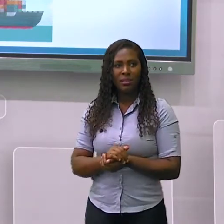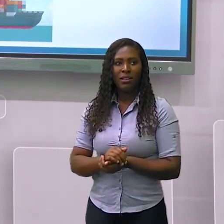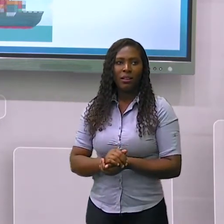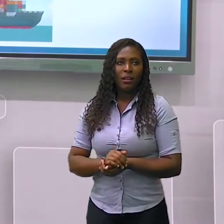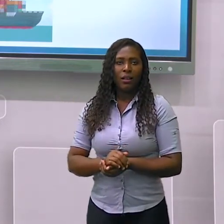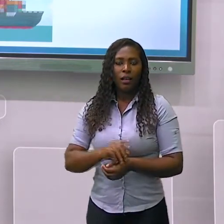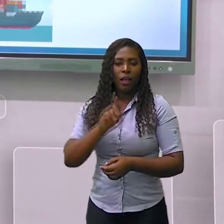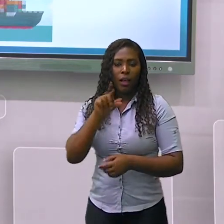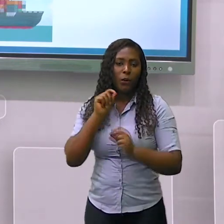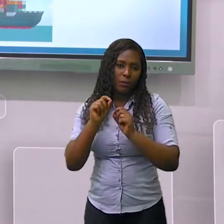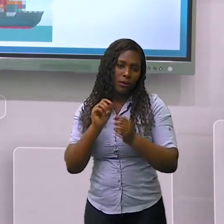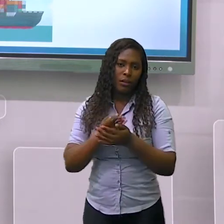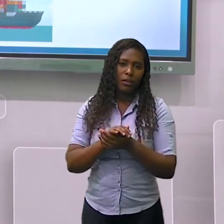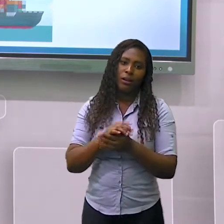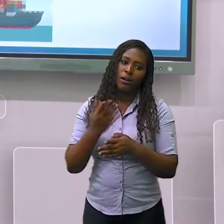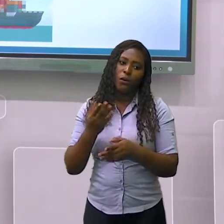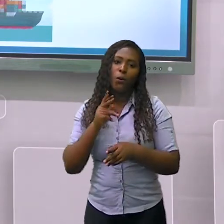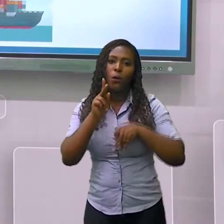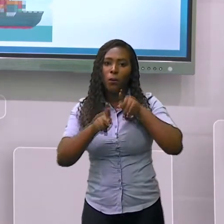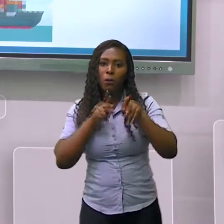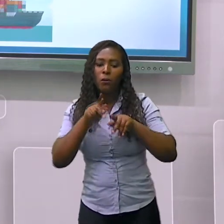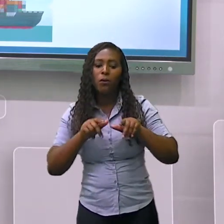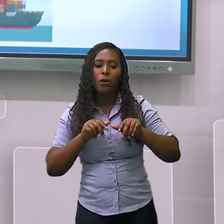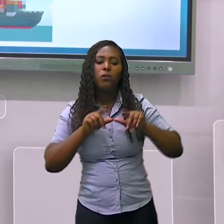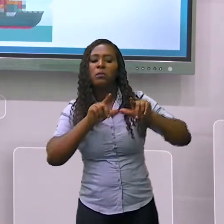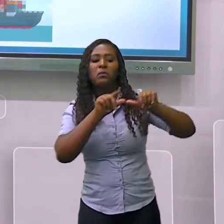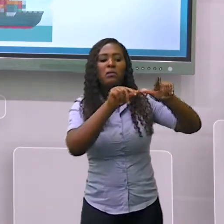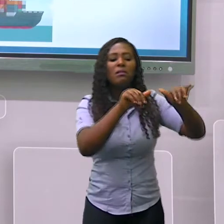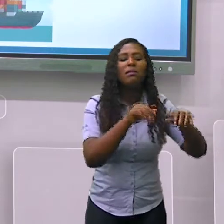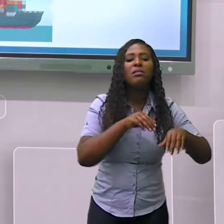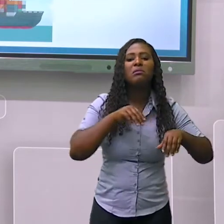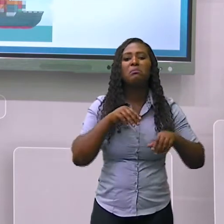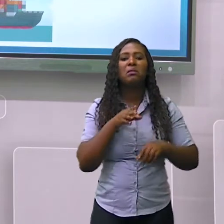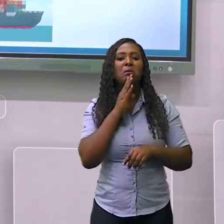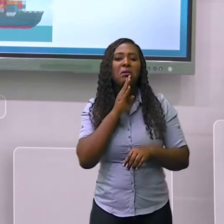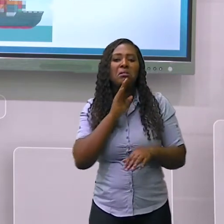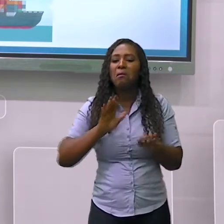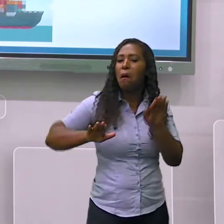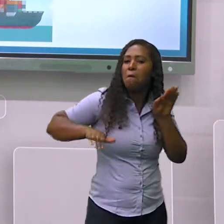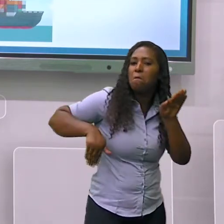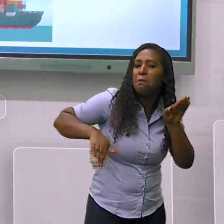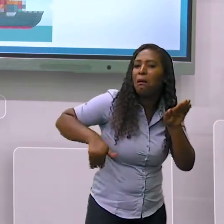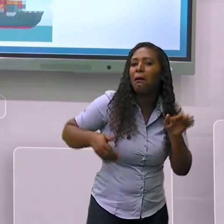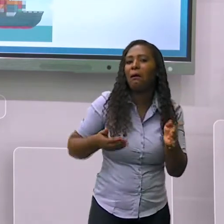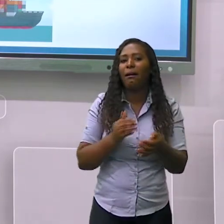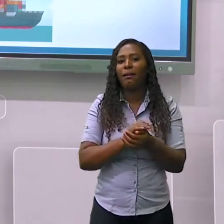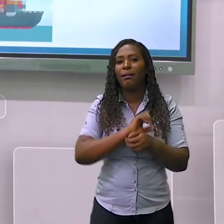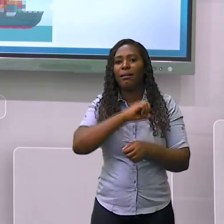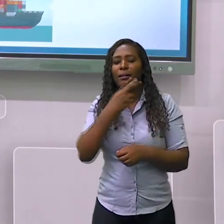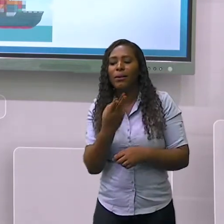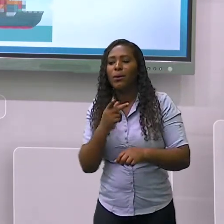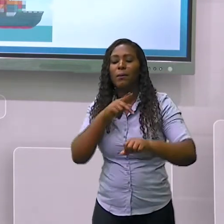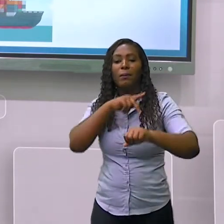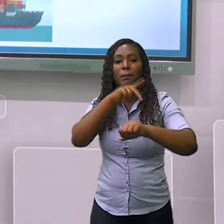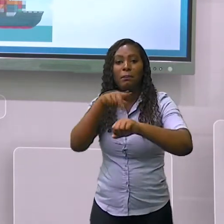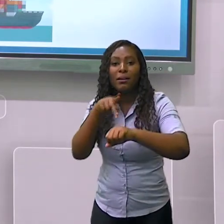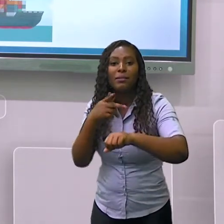travessias, seja para conhecer alguma praia específica ou chegar até um país